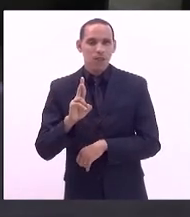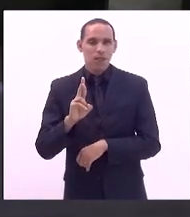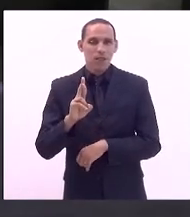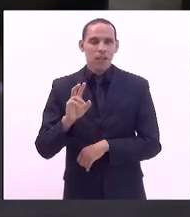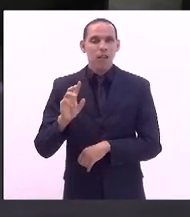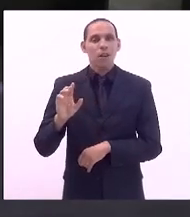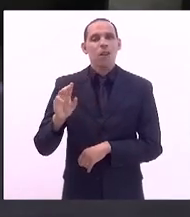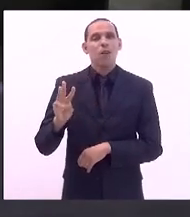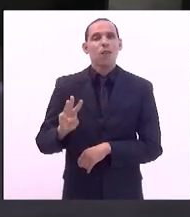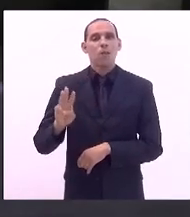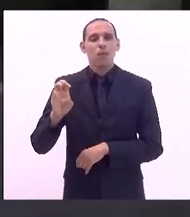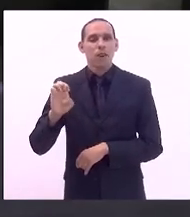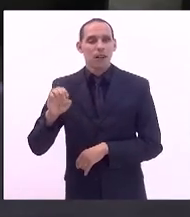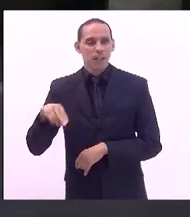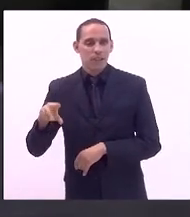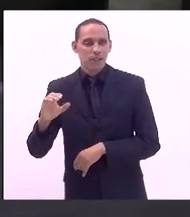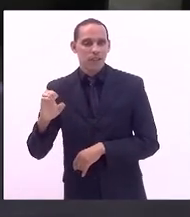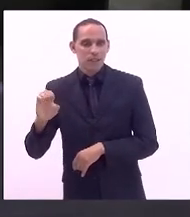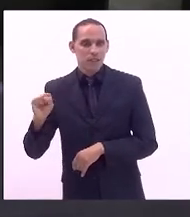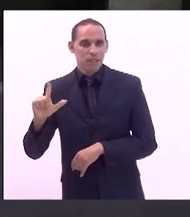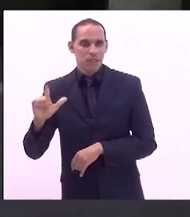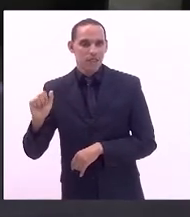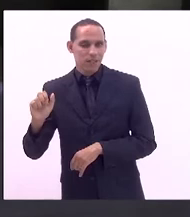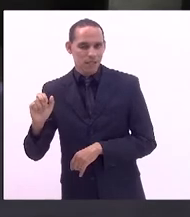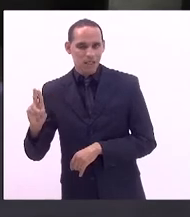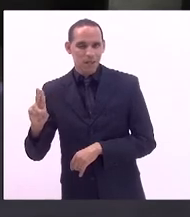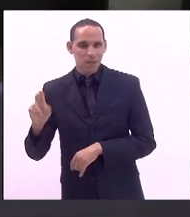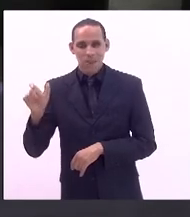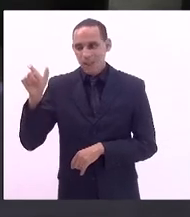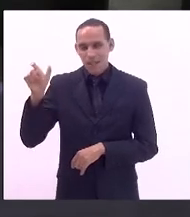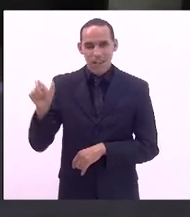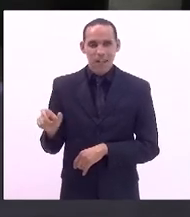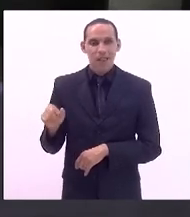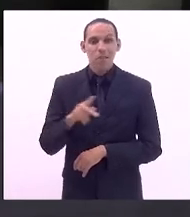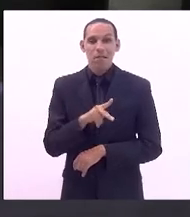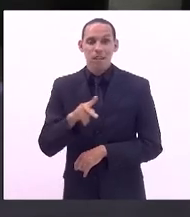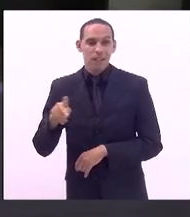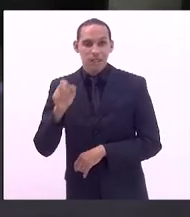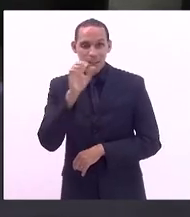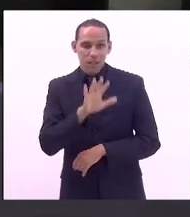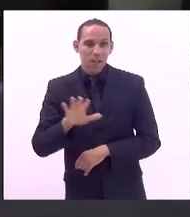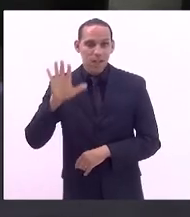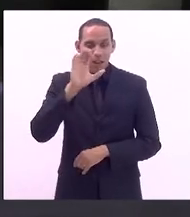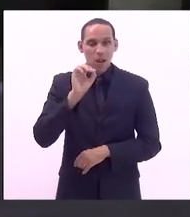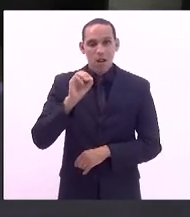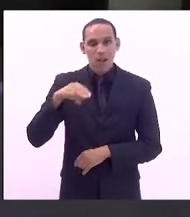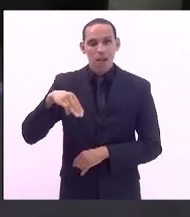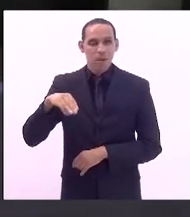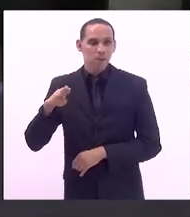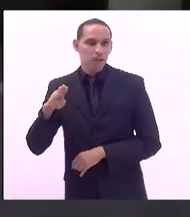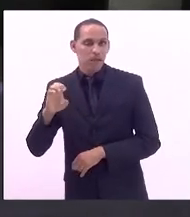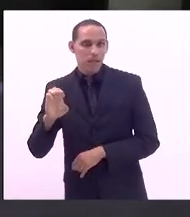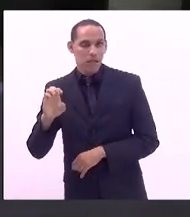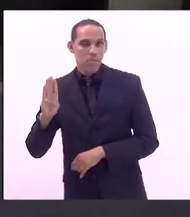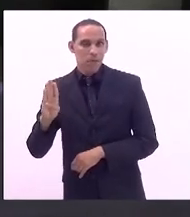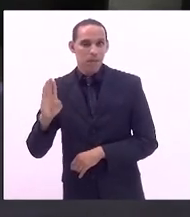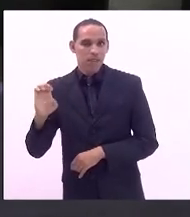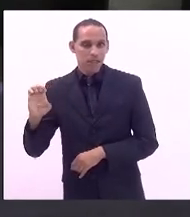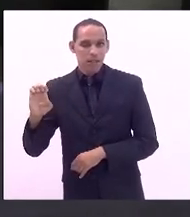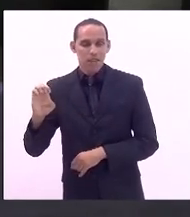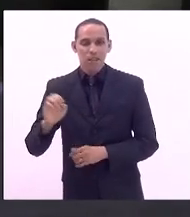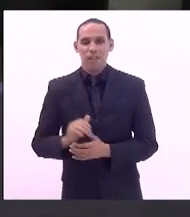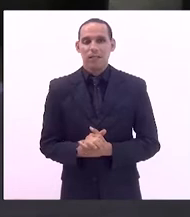weceslau Venceslau né que é presidente Nacional da MB e